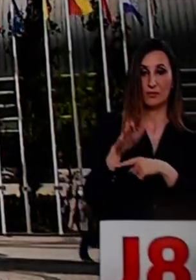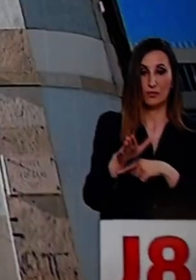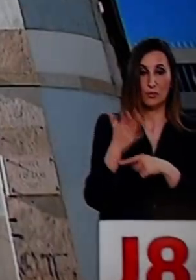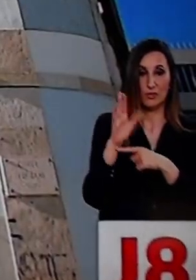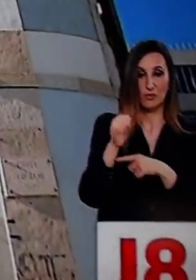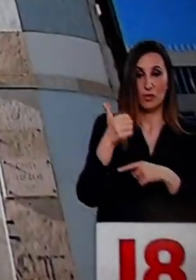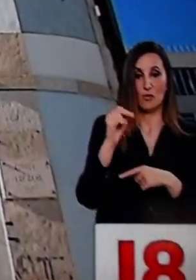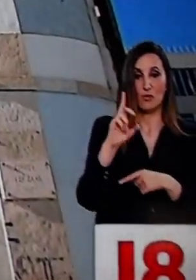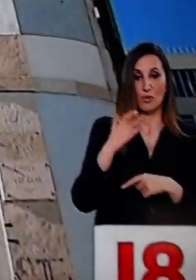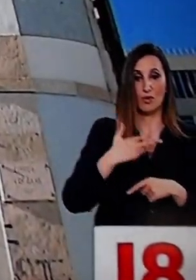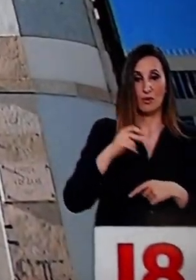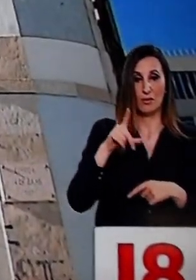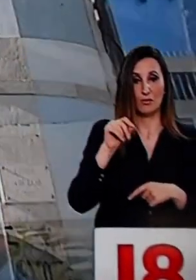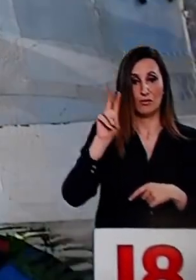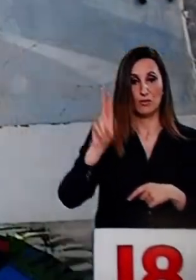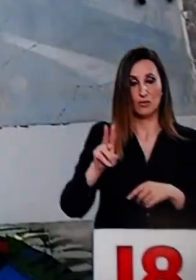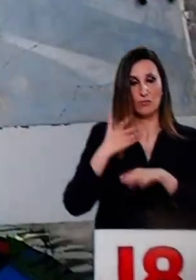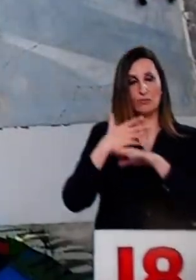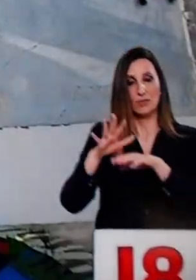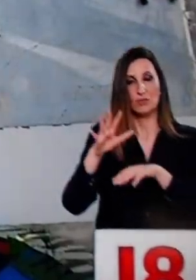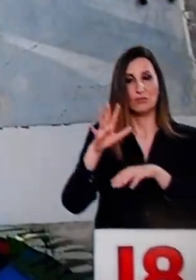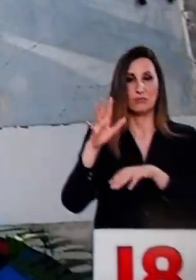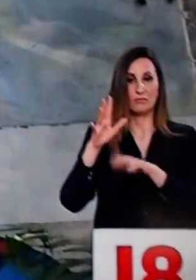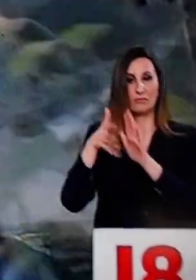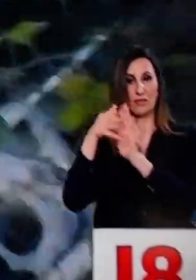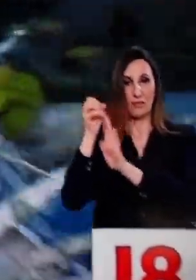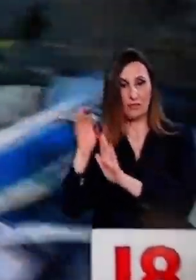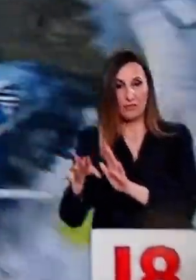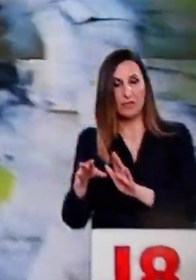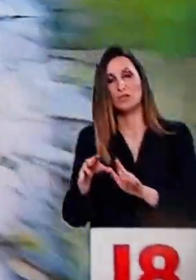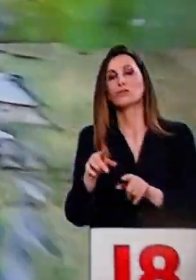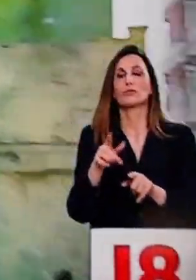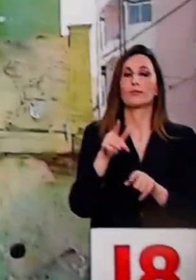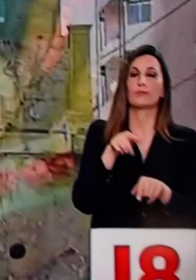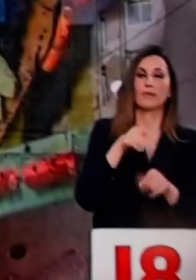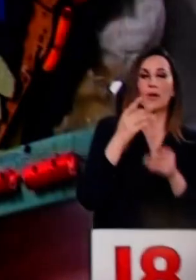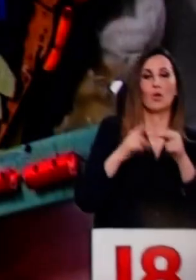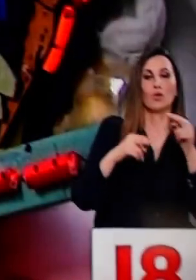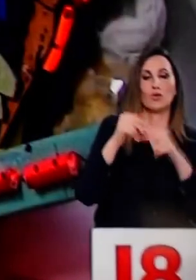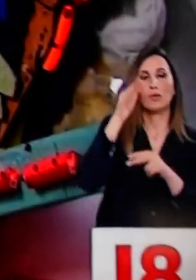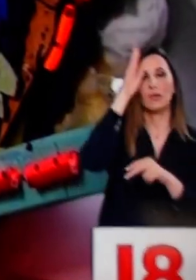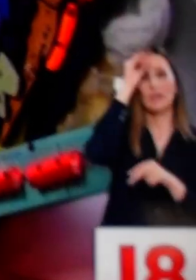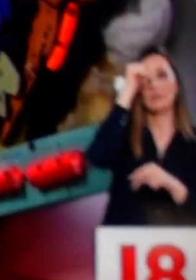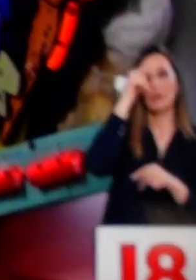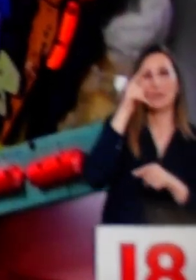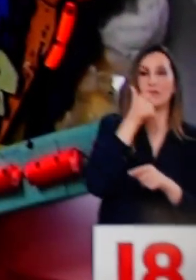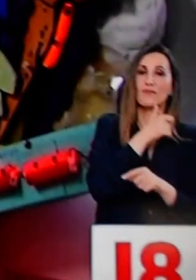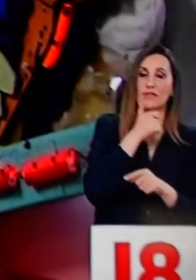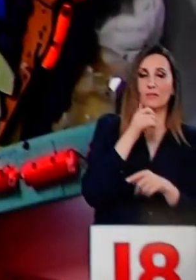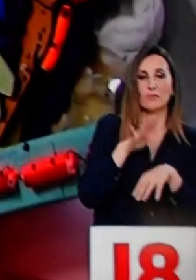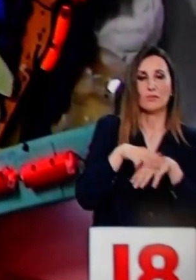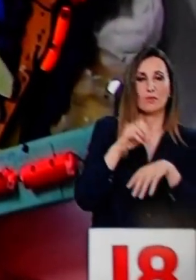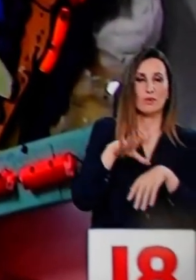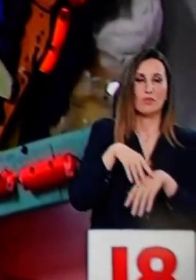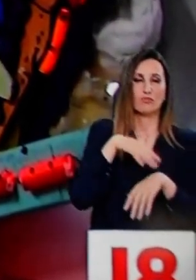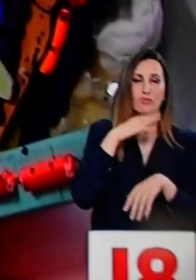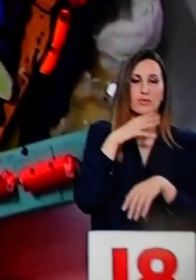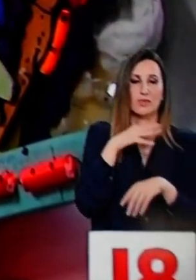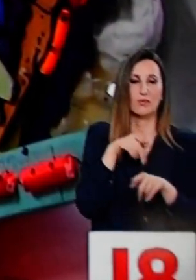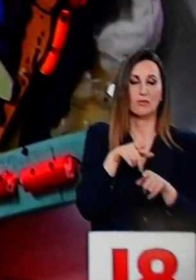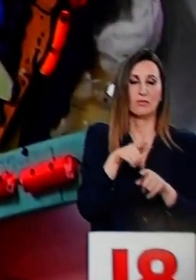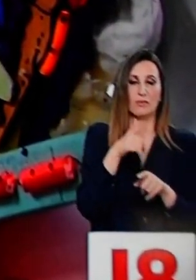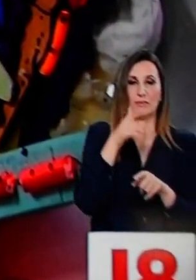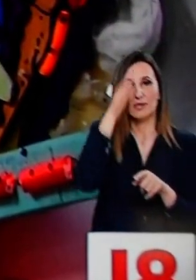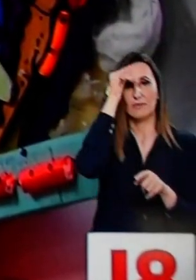que com restos do lixo constrói animais, vítimas da poluição. O facto de representar animais como as